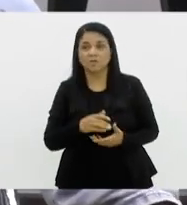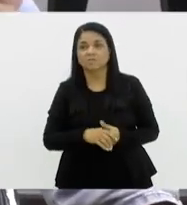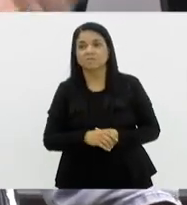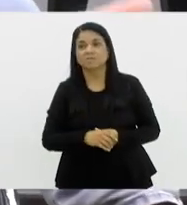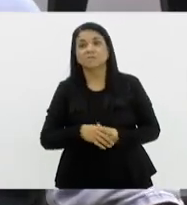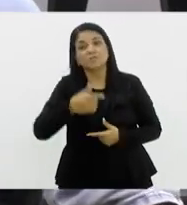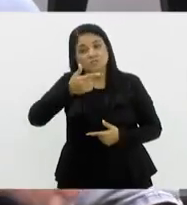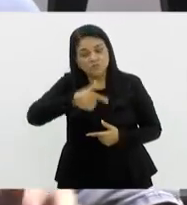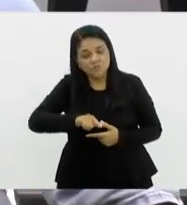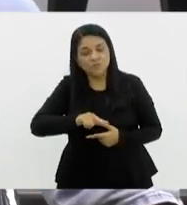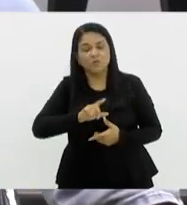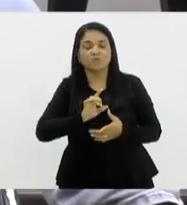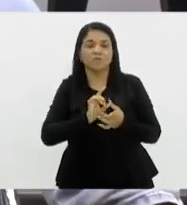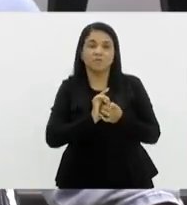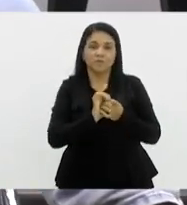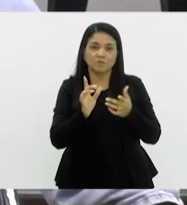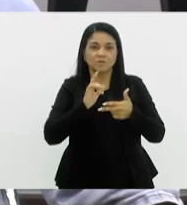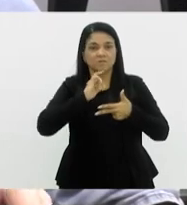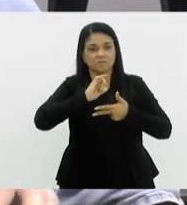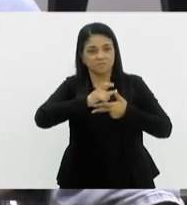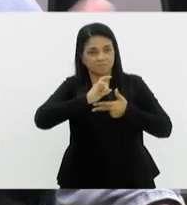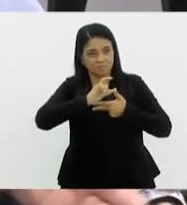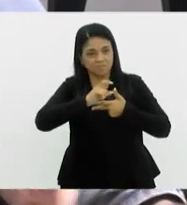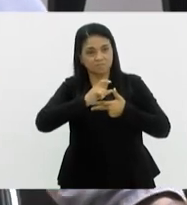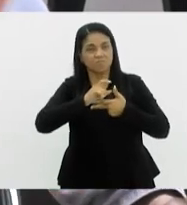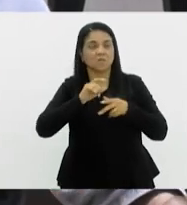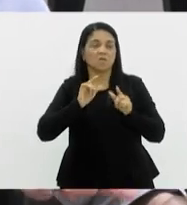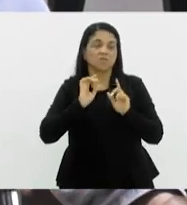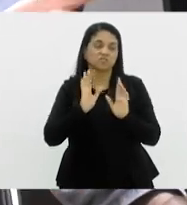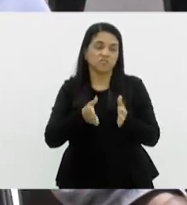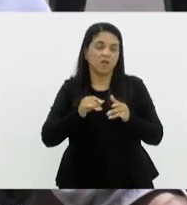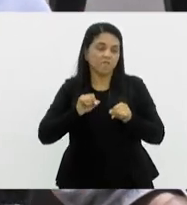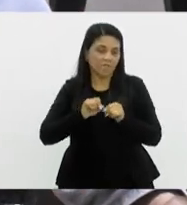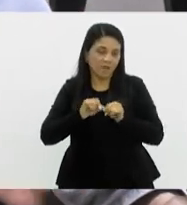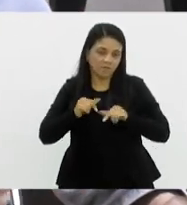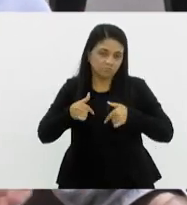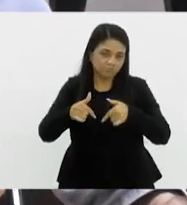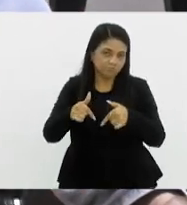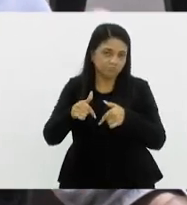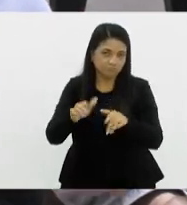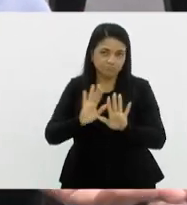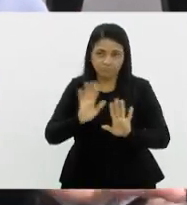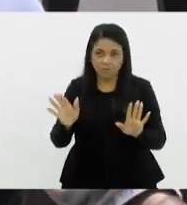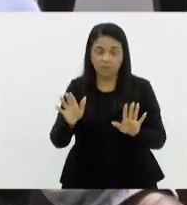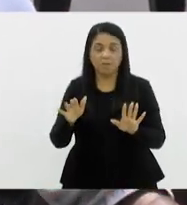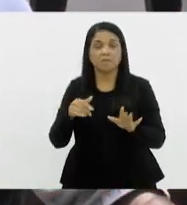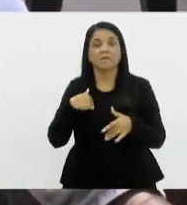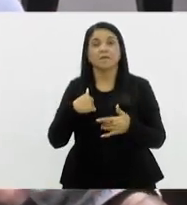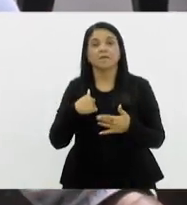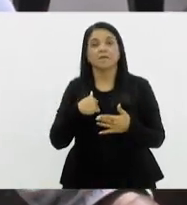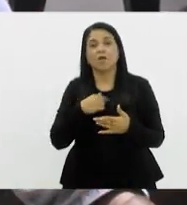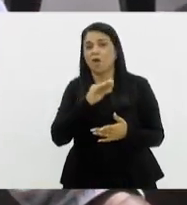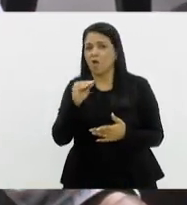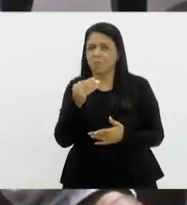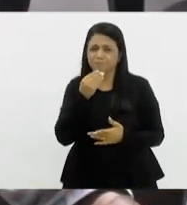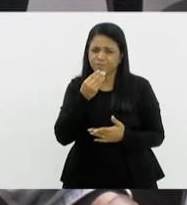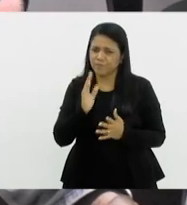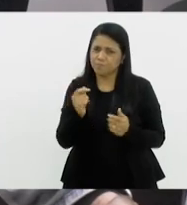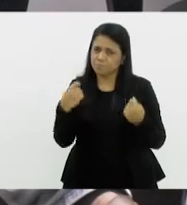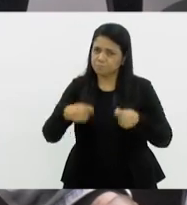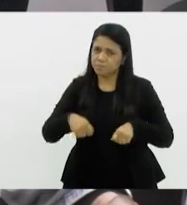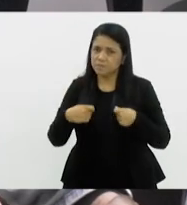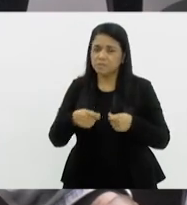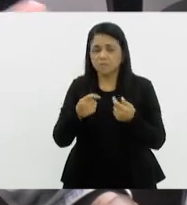vamos autorizar o Executivo fazer o que já pode. A fazer o que ele já pode fazer. E, evidentemente, ele tem que publicitar